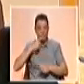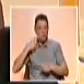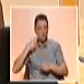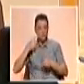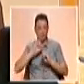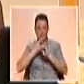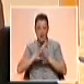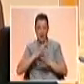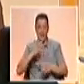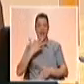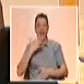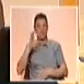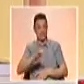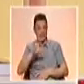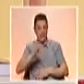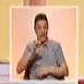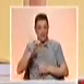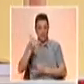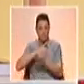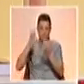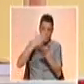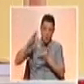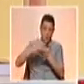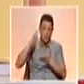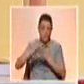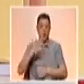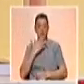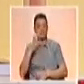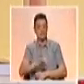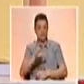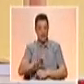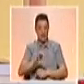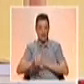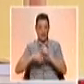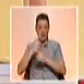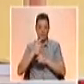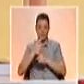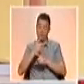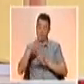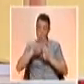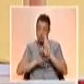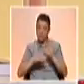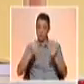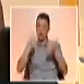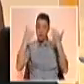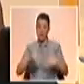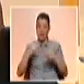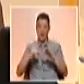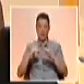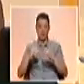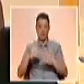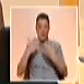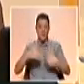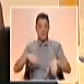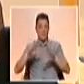portanto, tem água salgada, têm que extrair o sal para depois poder consumir isso água. Isso é dispendioso. São processos caros, não é? São processos caros. Começam a ser mais eficientes.